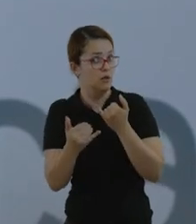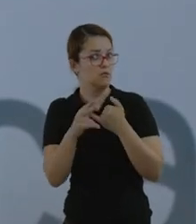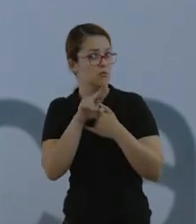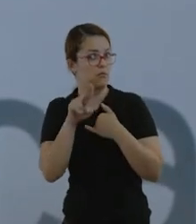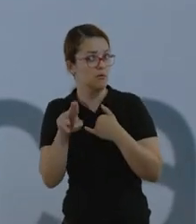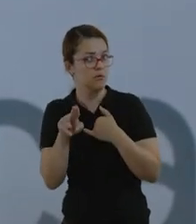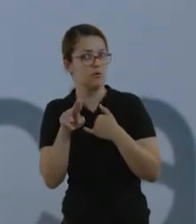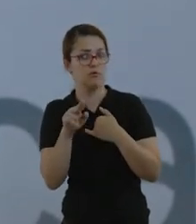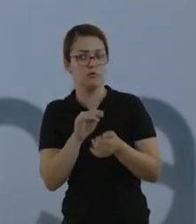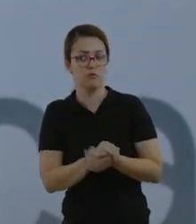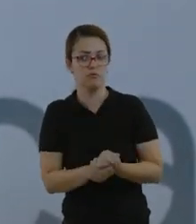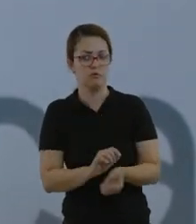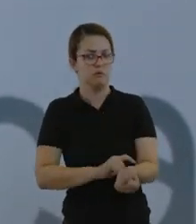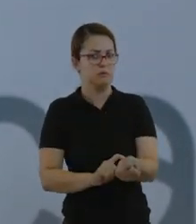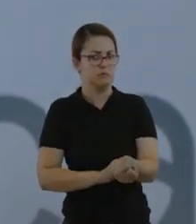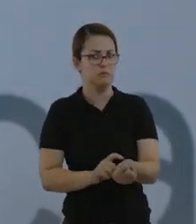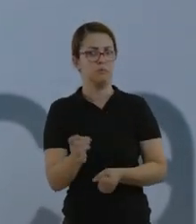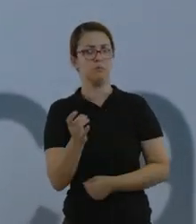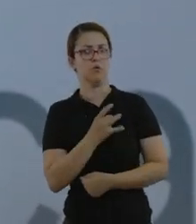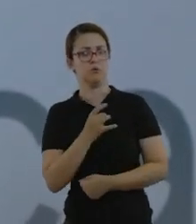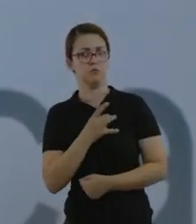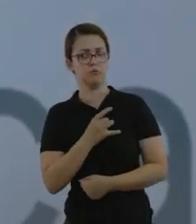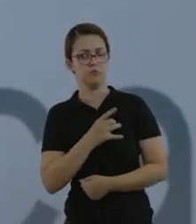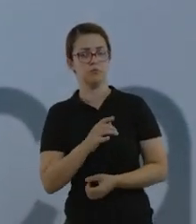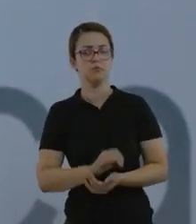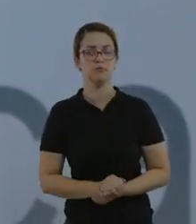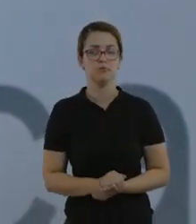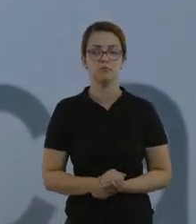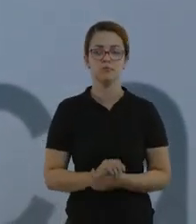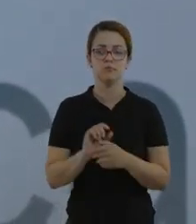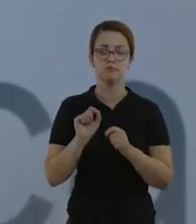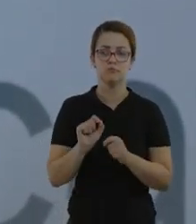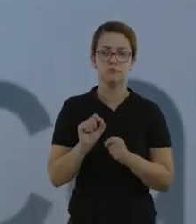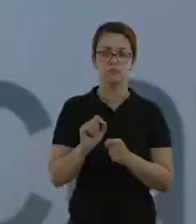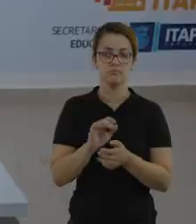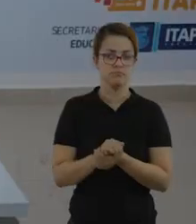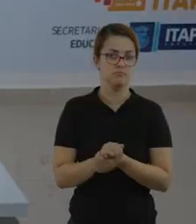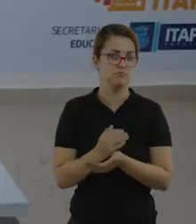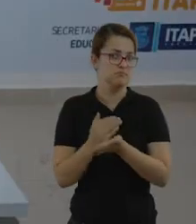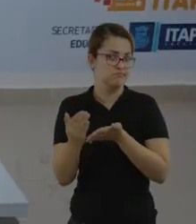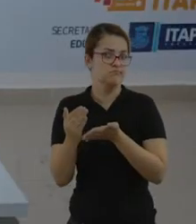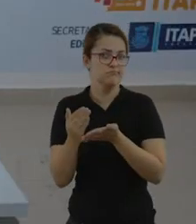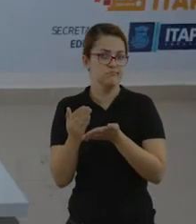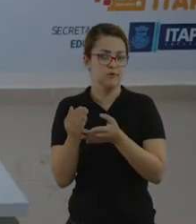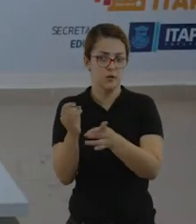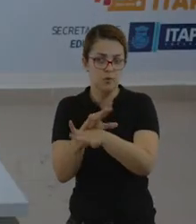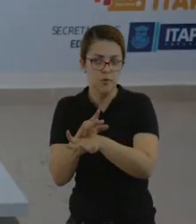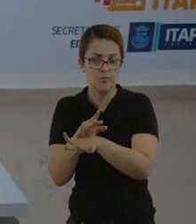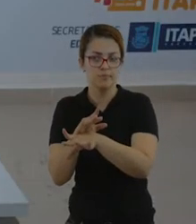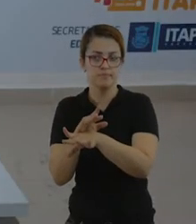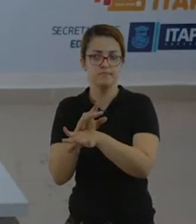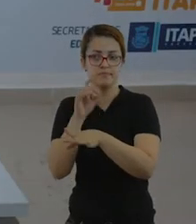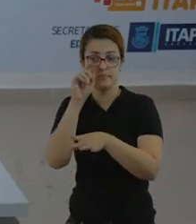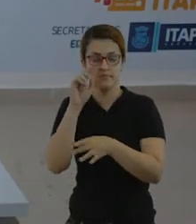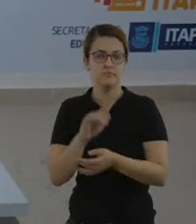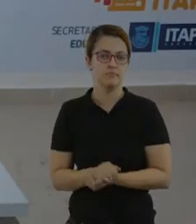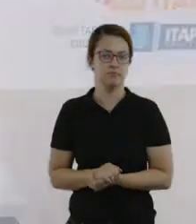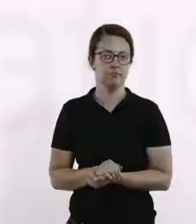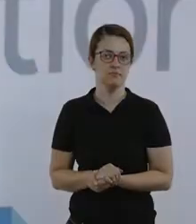Hungry, angry e afraid. E aí nós terminamos essa primeira